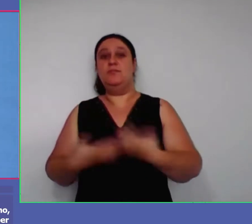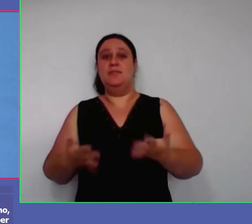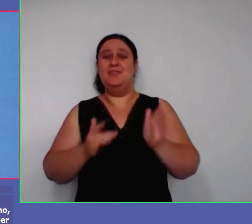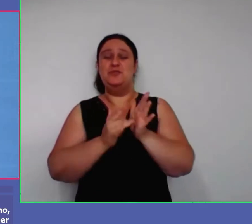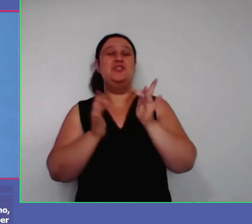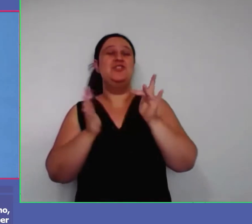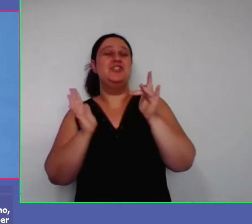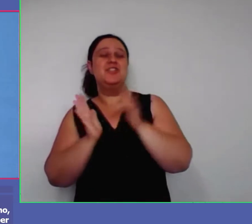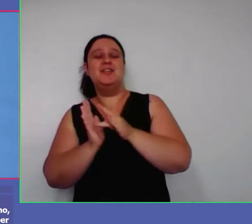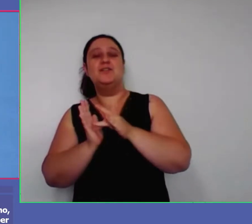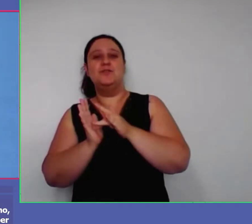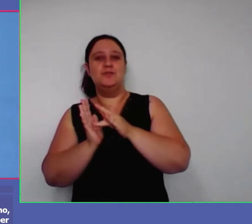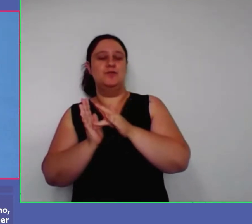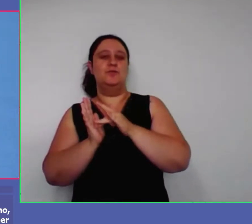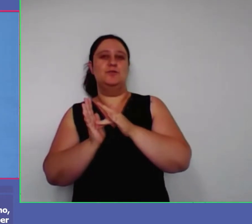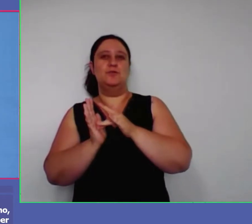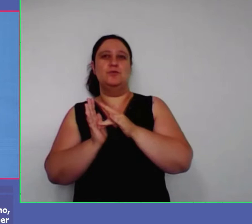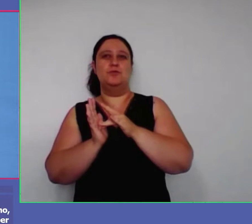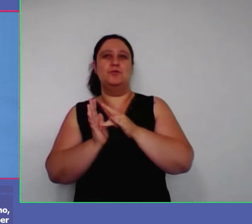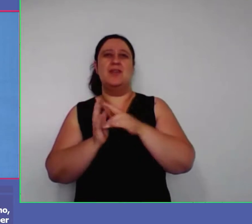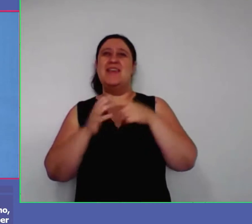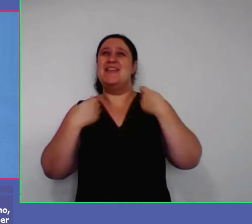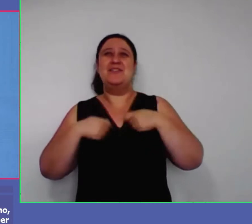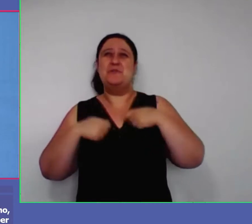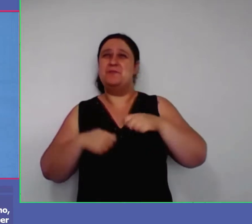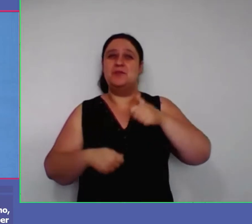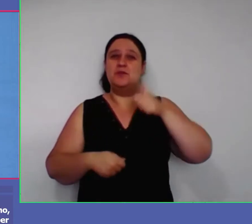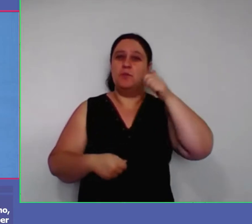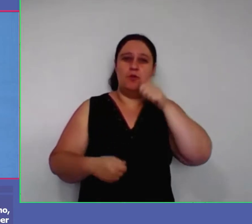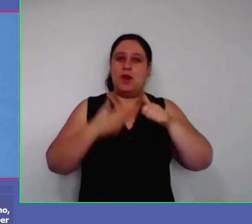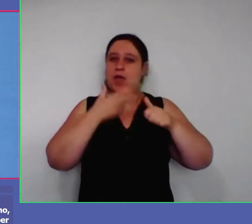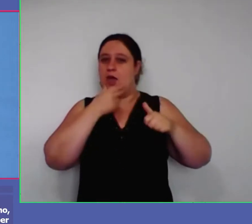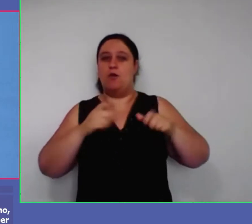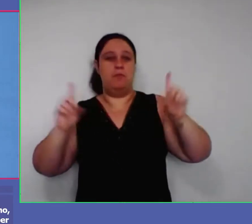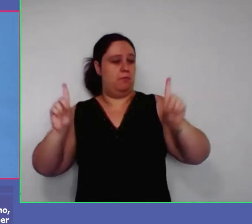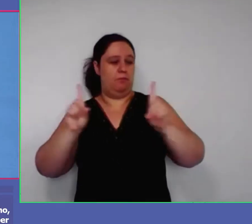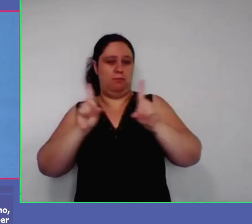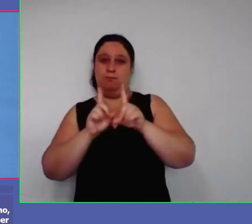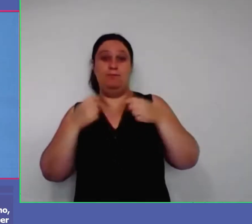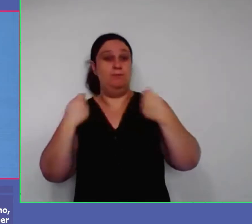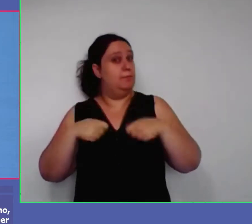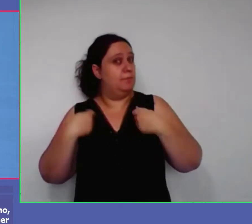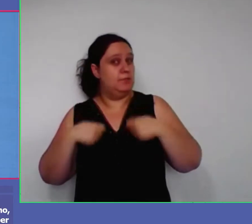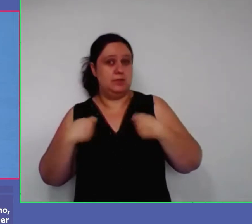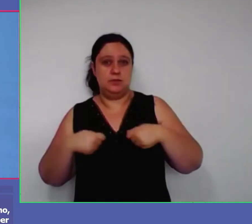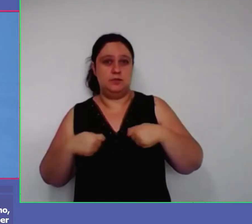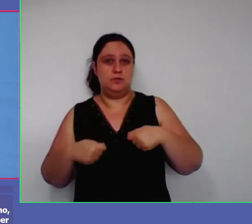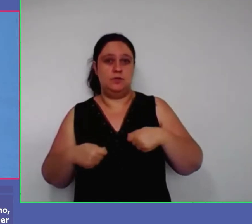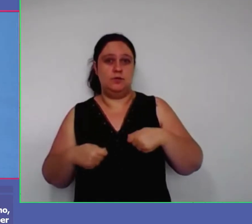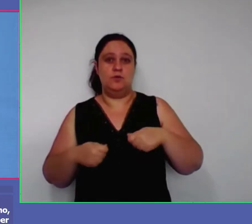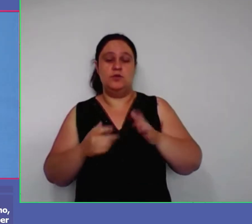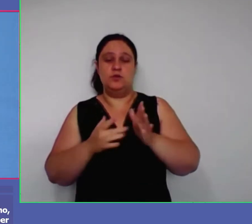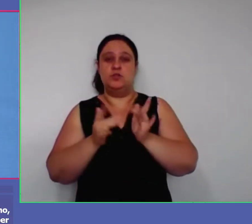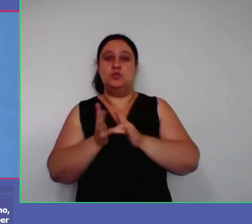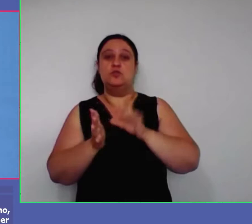gerado da união entre homem e mulher. Ele foi gerado pelo Espírito